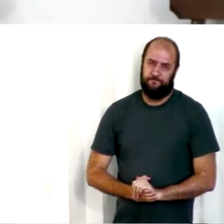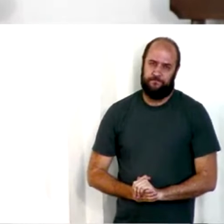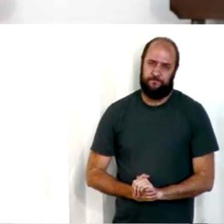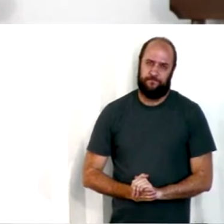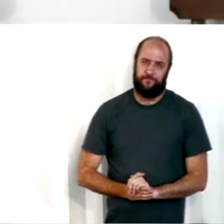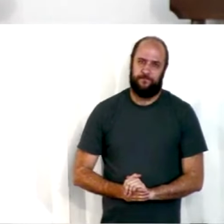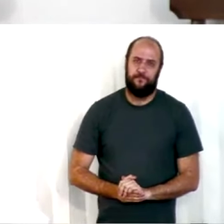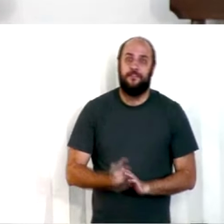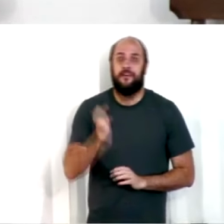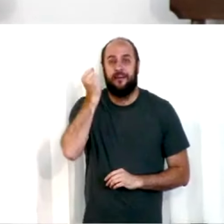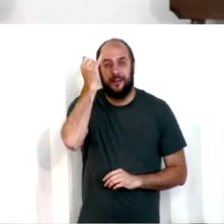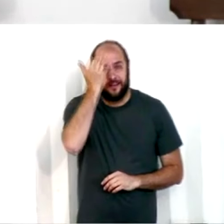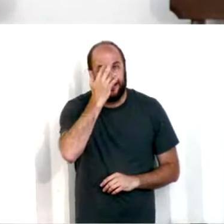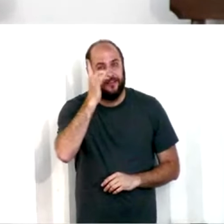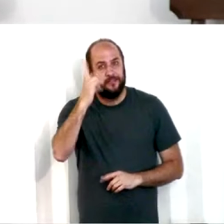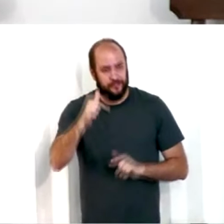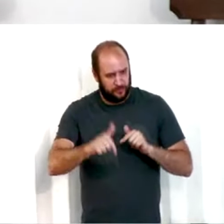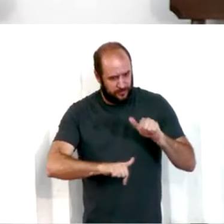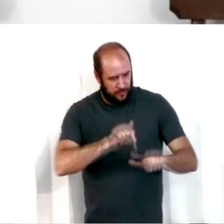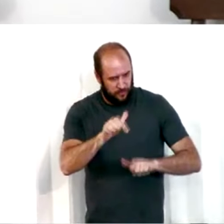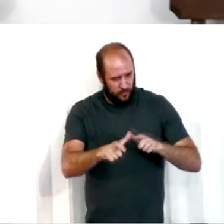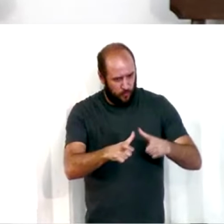E pela graça de Deus o trabalho começou a crescer.